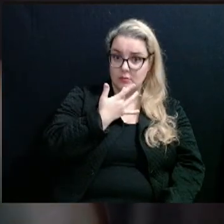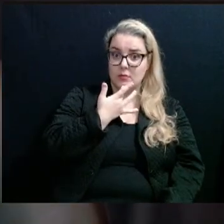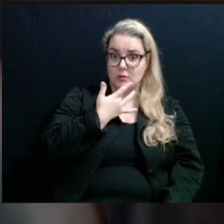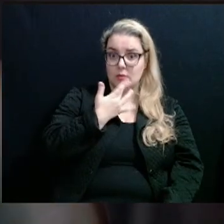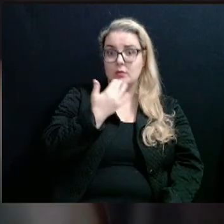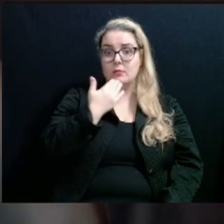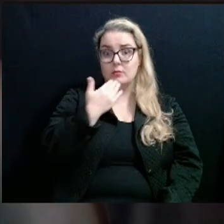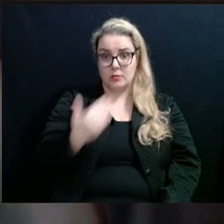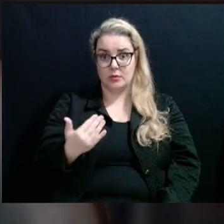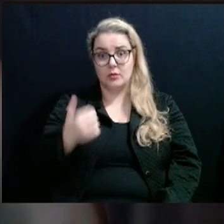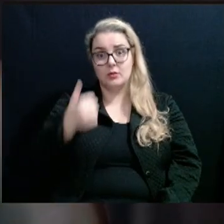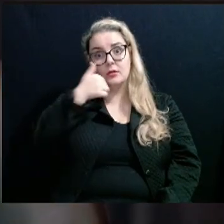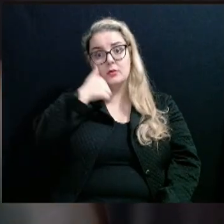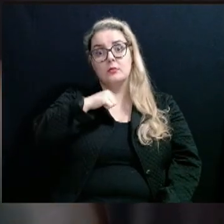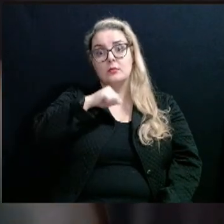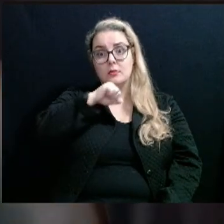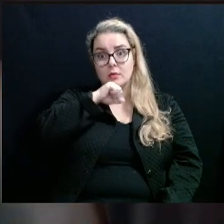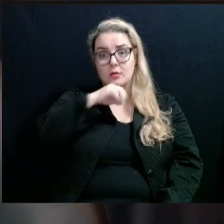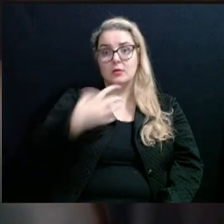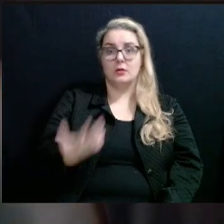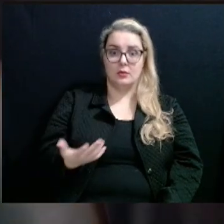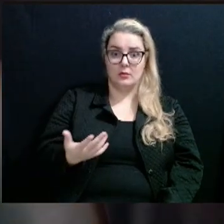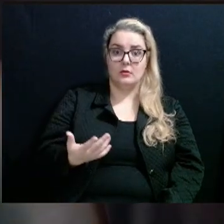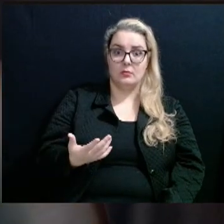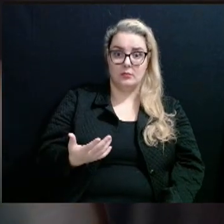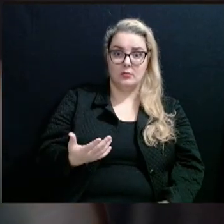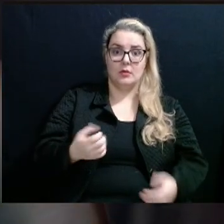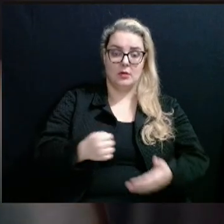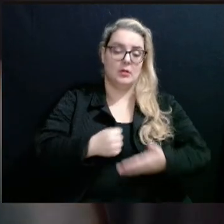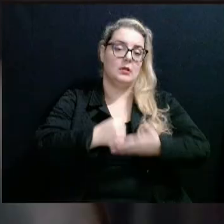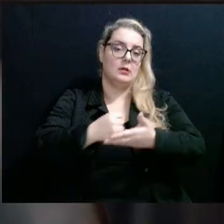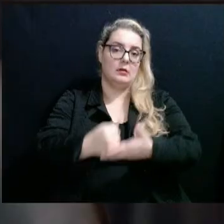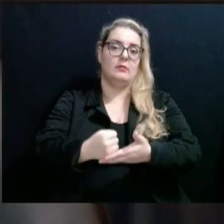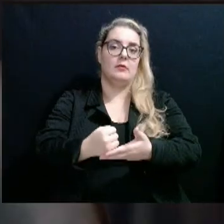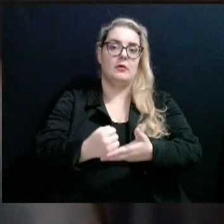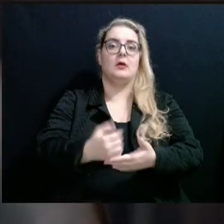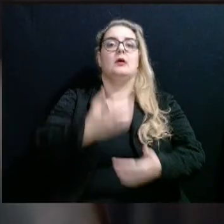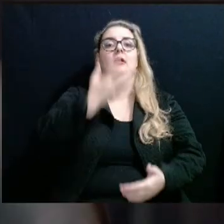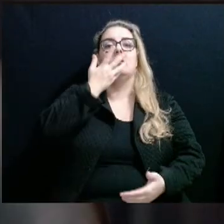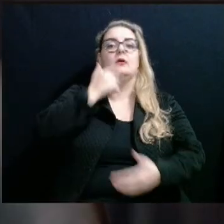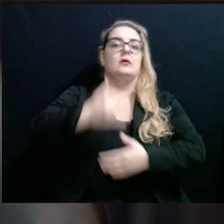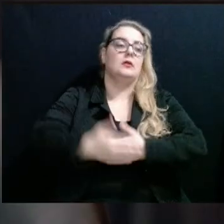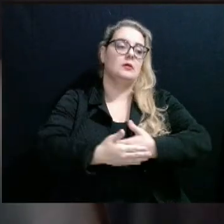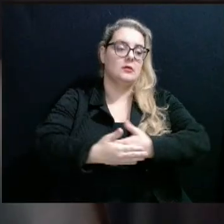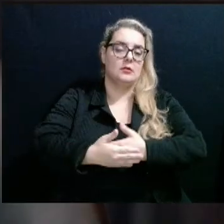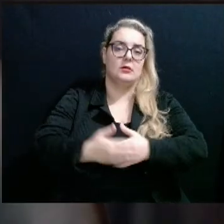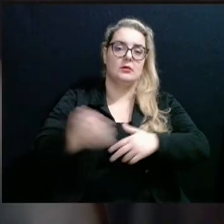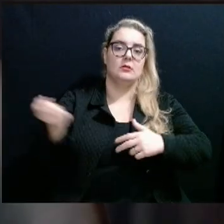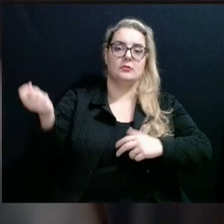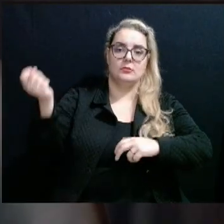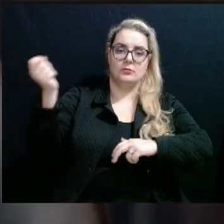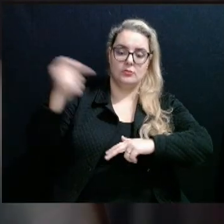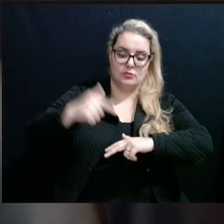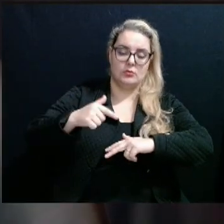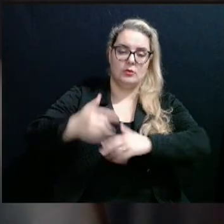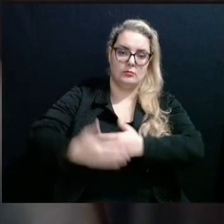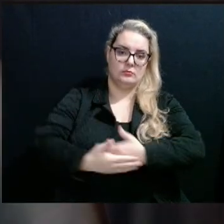a criança sob exposição solar. Sim. Mas existe já a recomendação